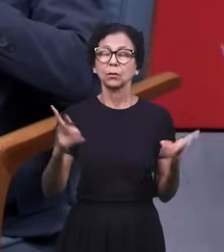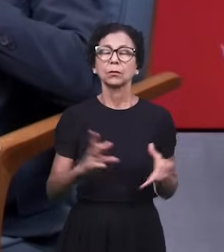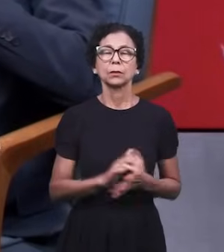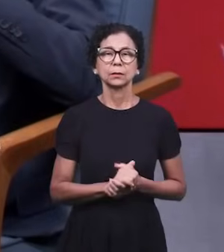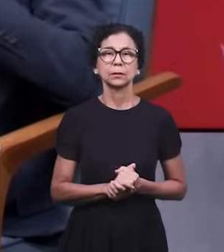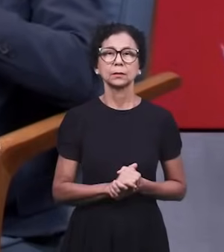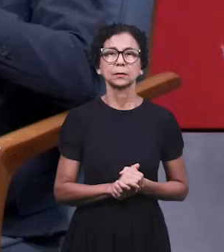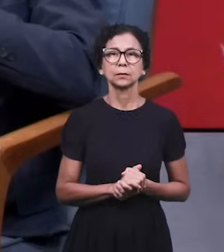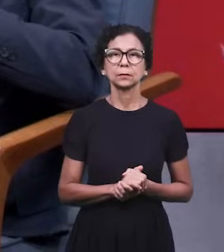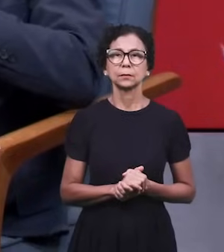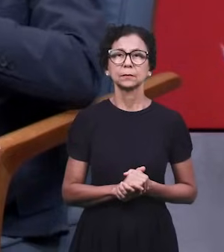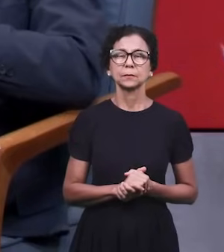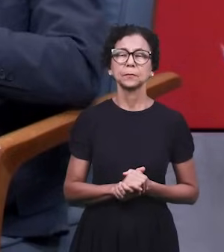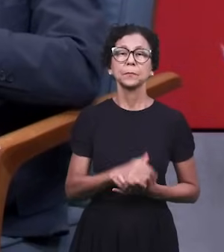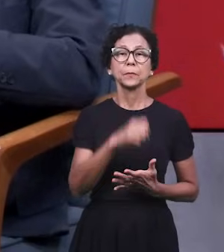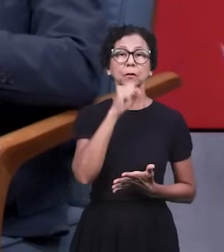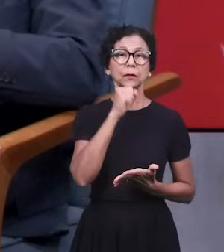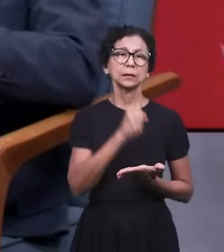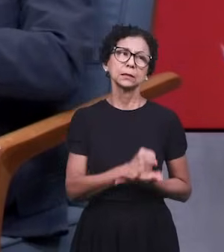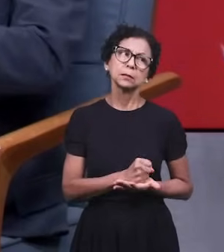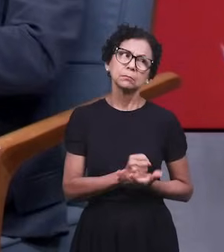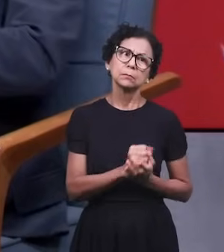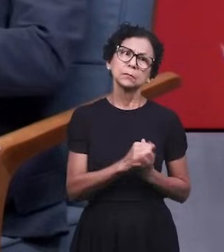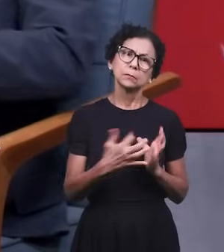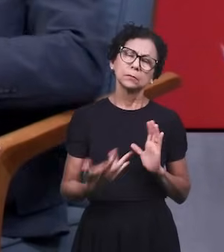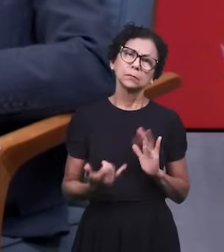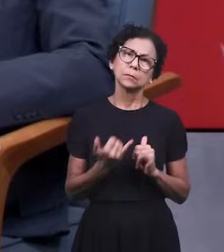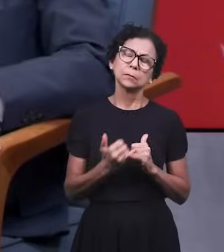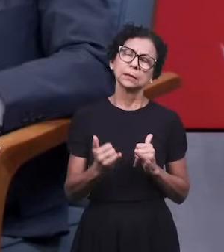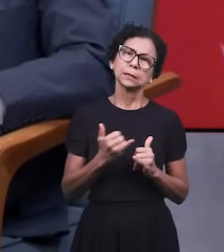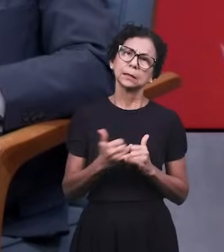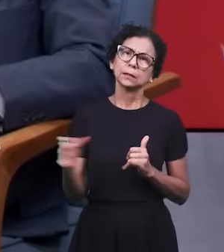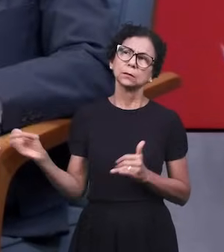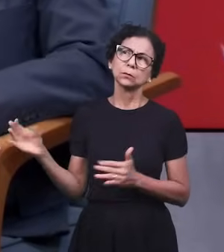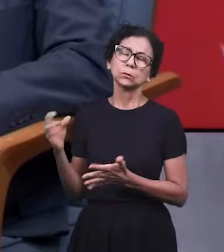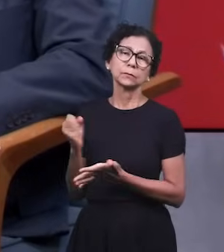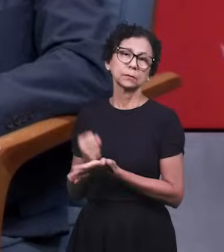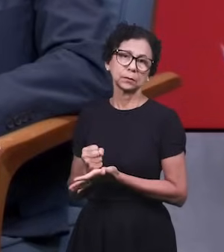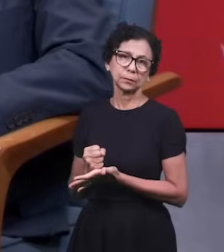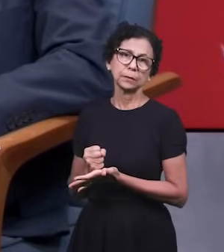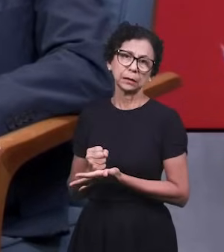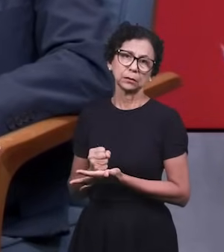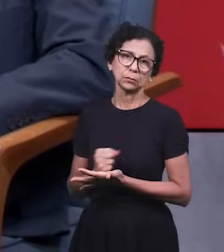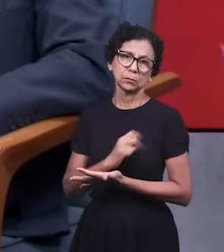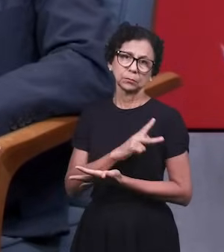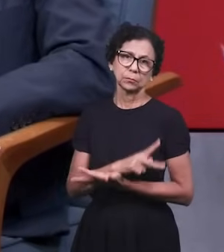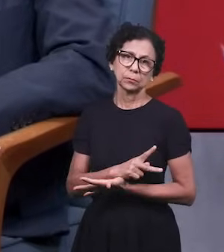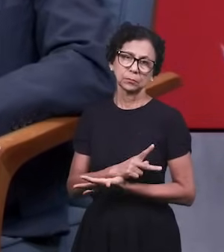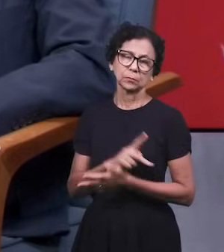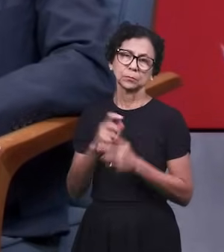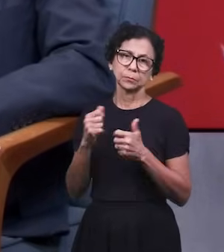uma característica muito parecida com o Novo Testamento, com aquilo que Paulo fala para o Novo Testamento.